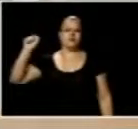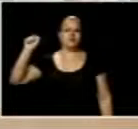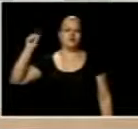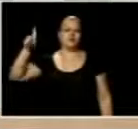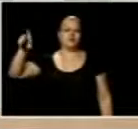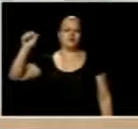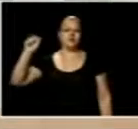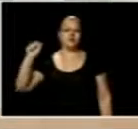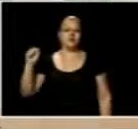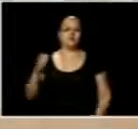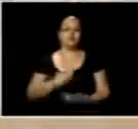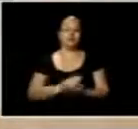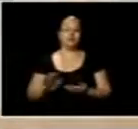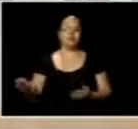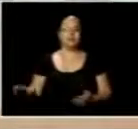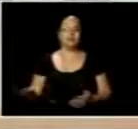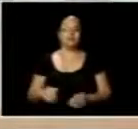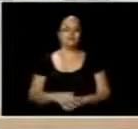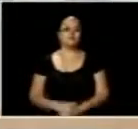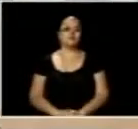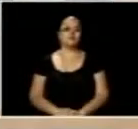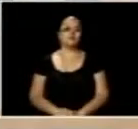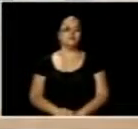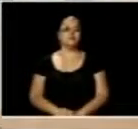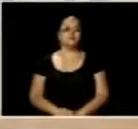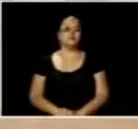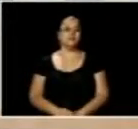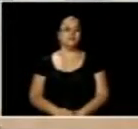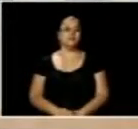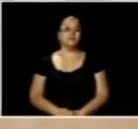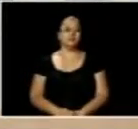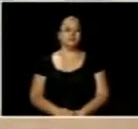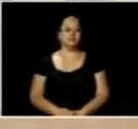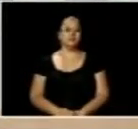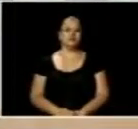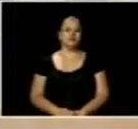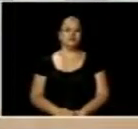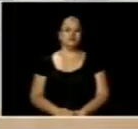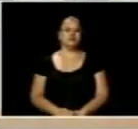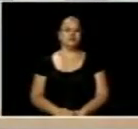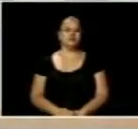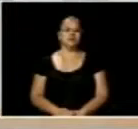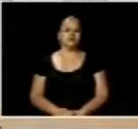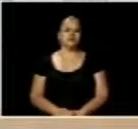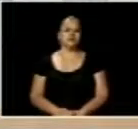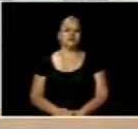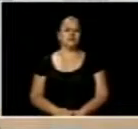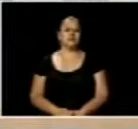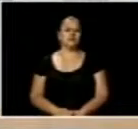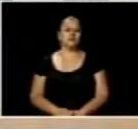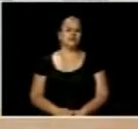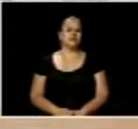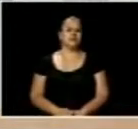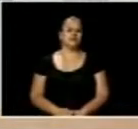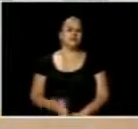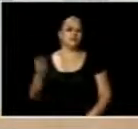Mazzaropi, Monteiro Lobato, e qual que é a valorização? Antes de nós trazermos